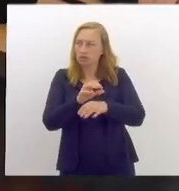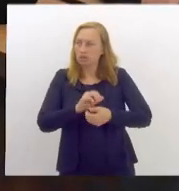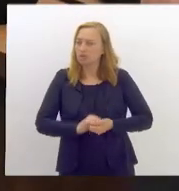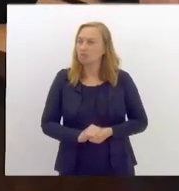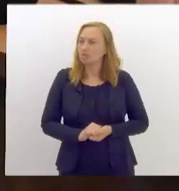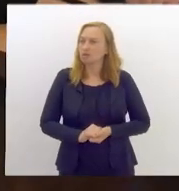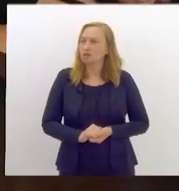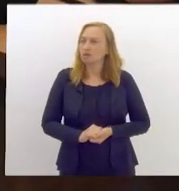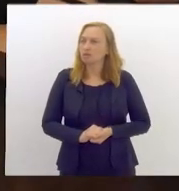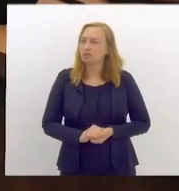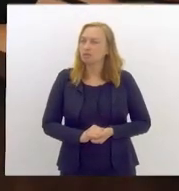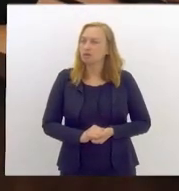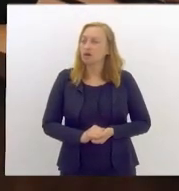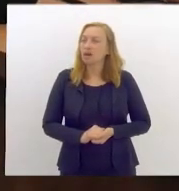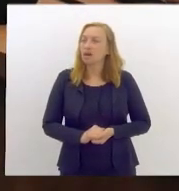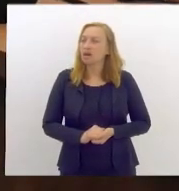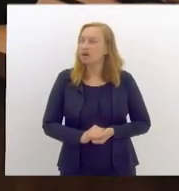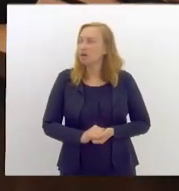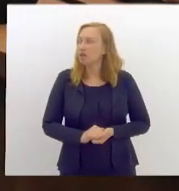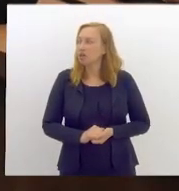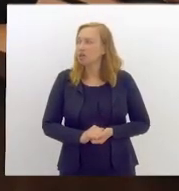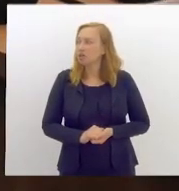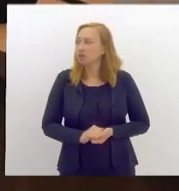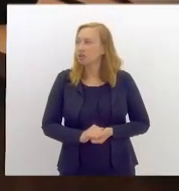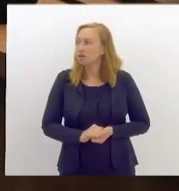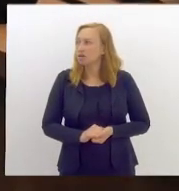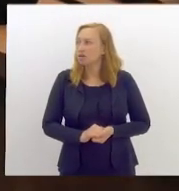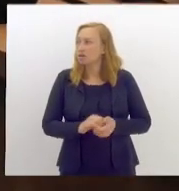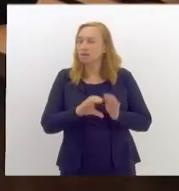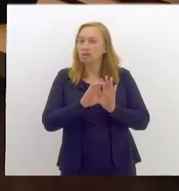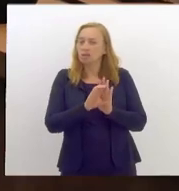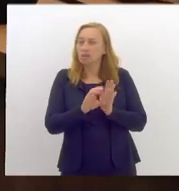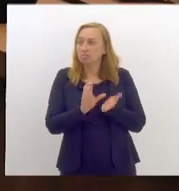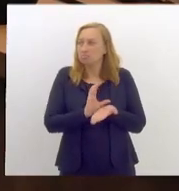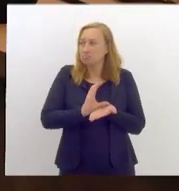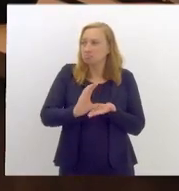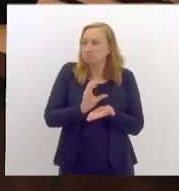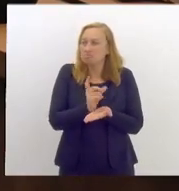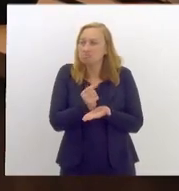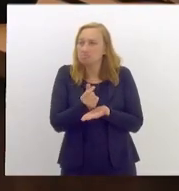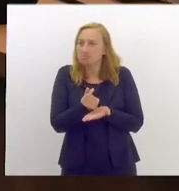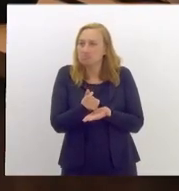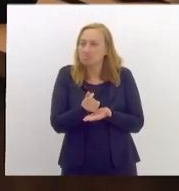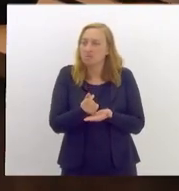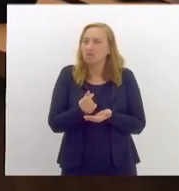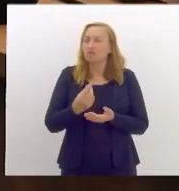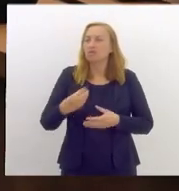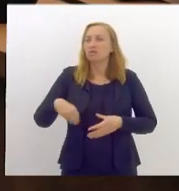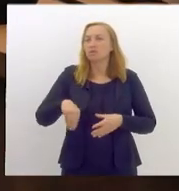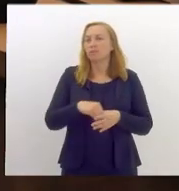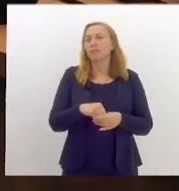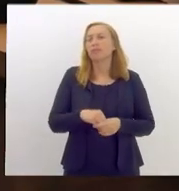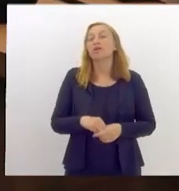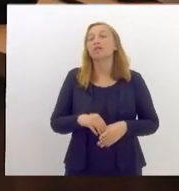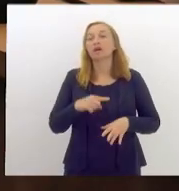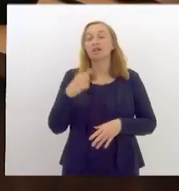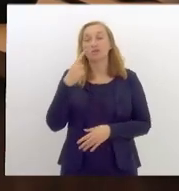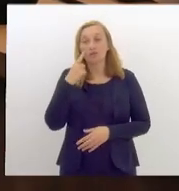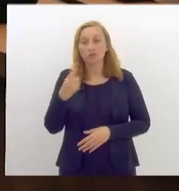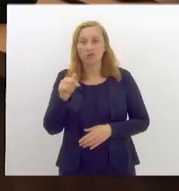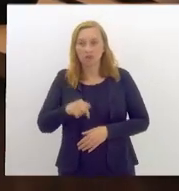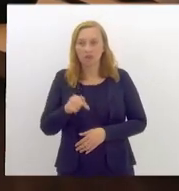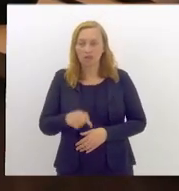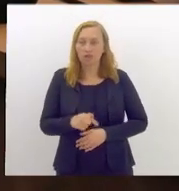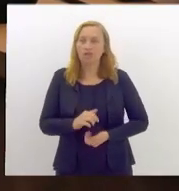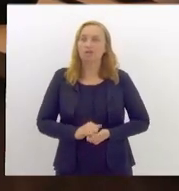relação é aos recursos dos royalties do petróleo foram aplicados a gente viu aqui